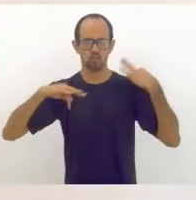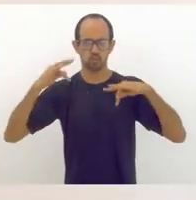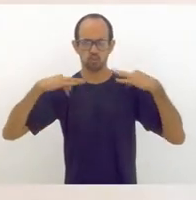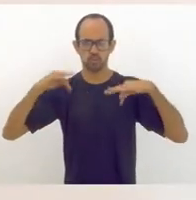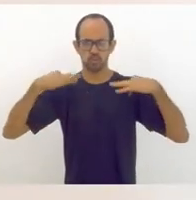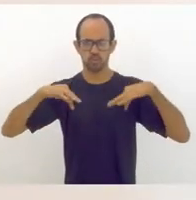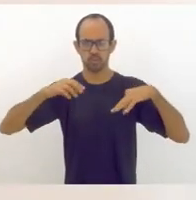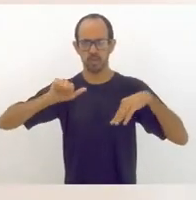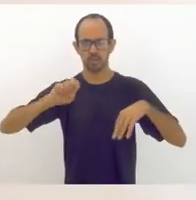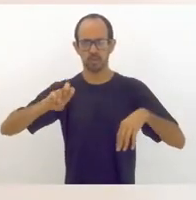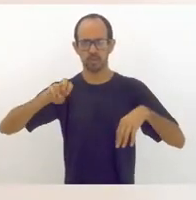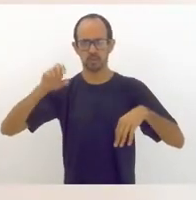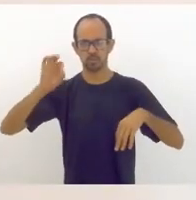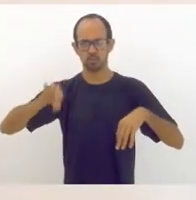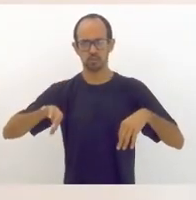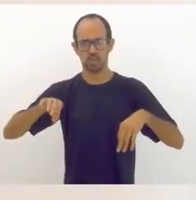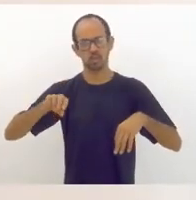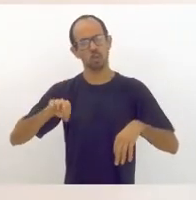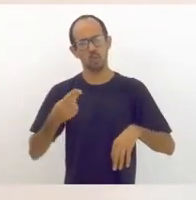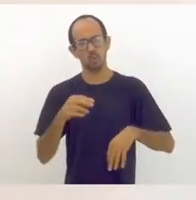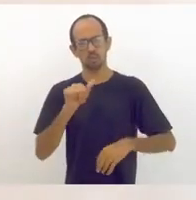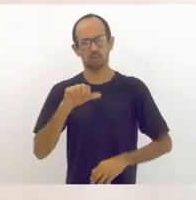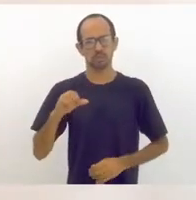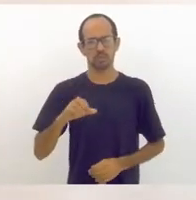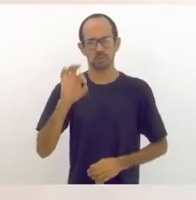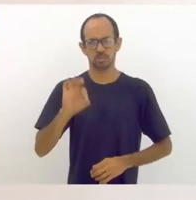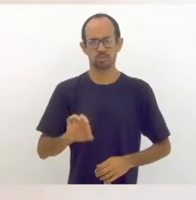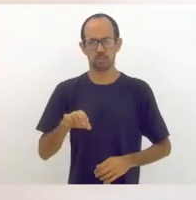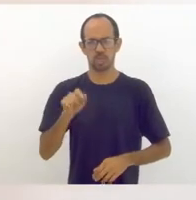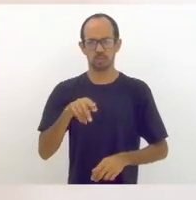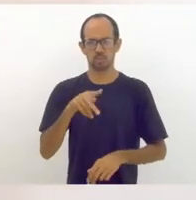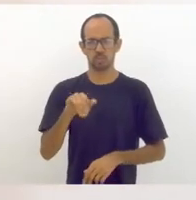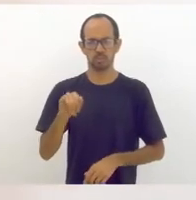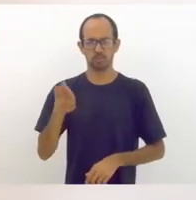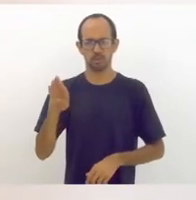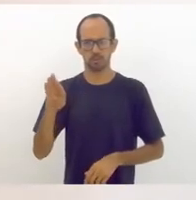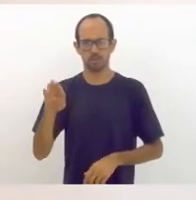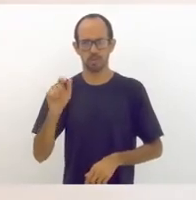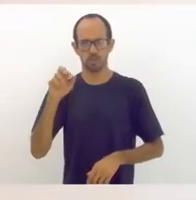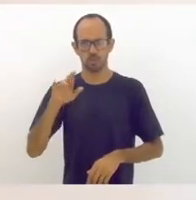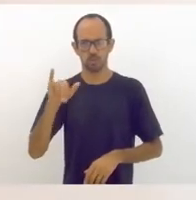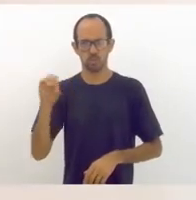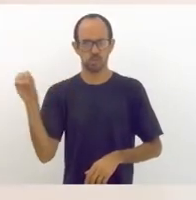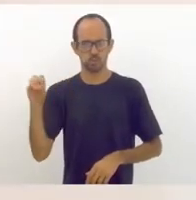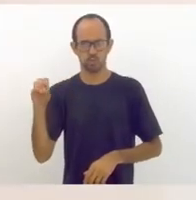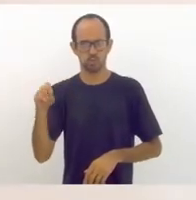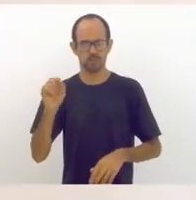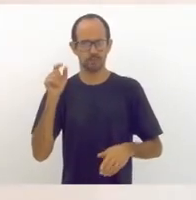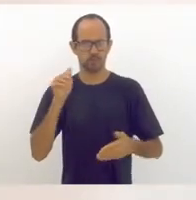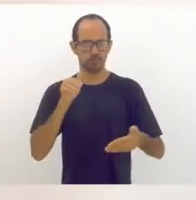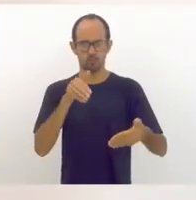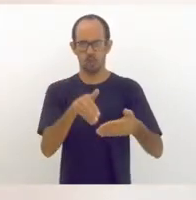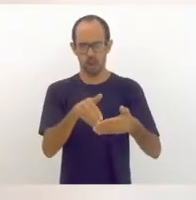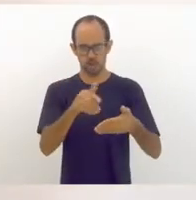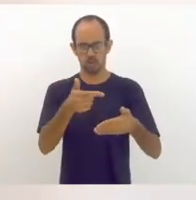por 15%, 15 a 16% do PIB do estado do Rio de Janeiro. Isso é muito centralizado em algumas regiões. Hoje em dia, o trade Vale do